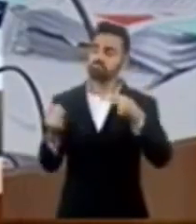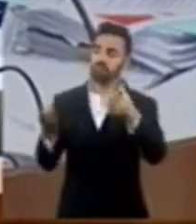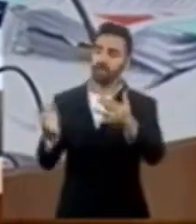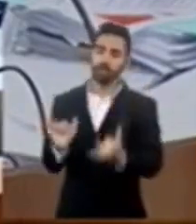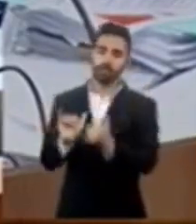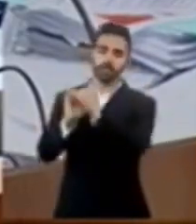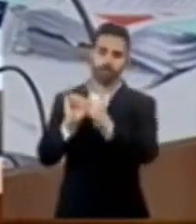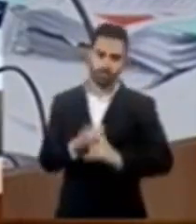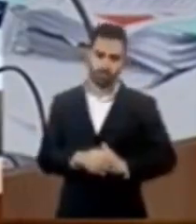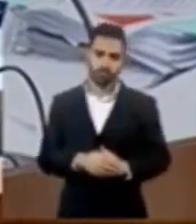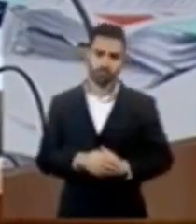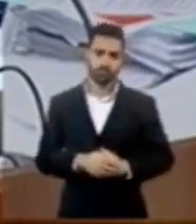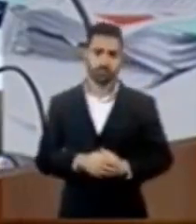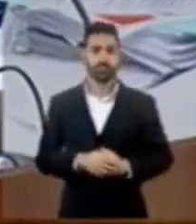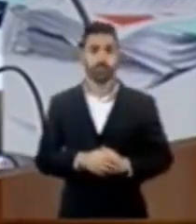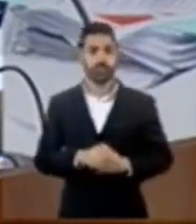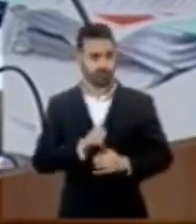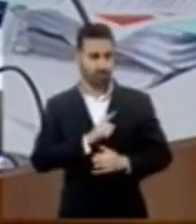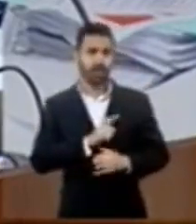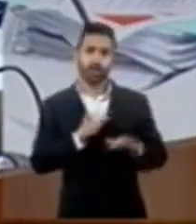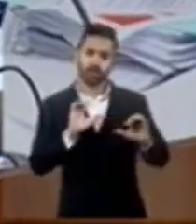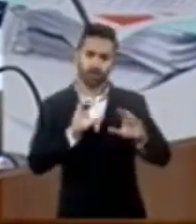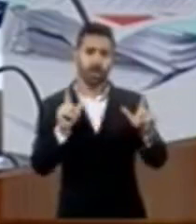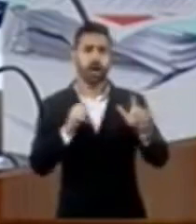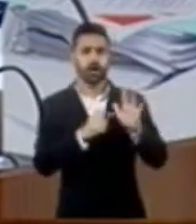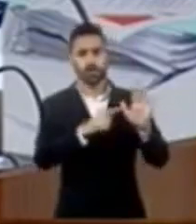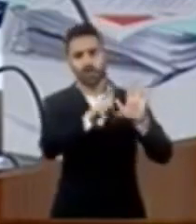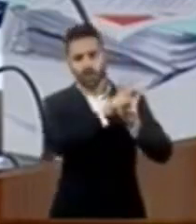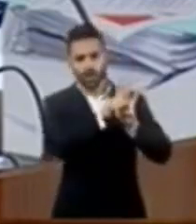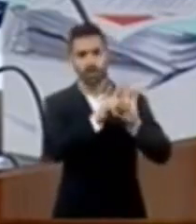prevista pelo Legislativo e concretamente aplicada pelo